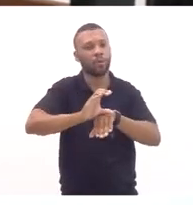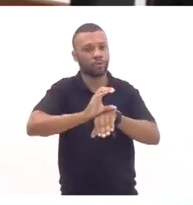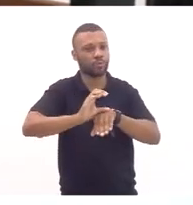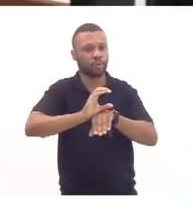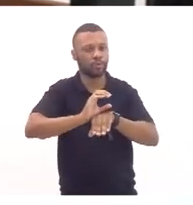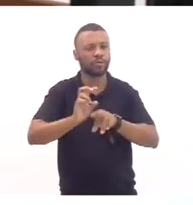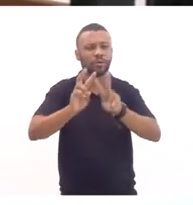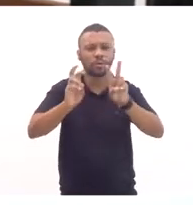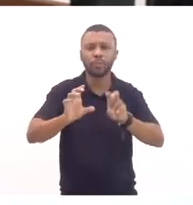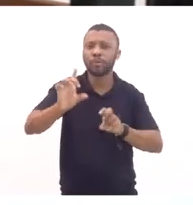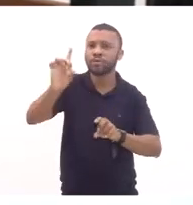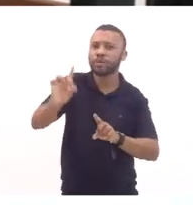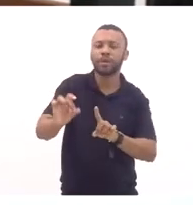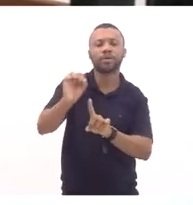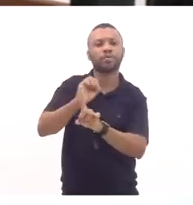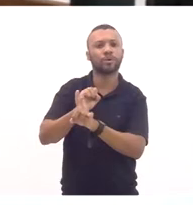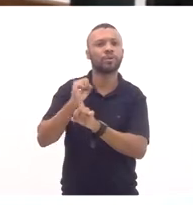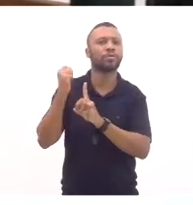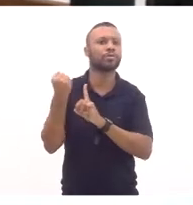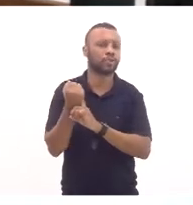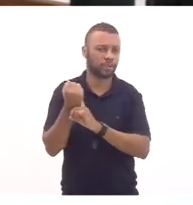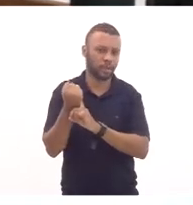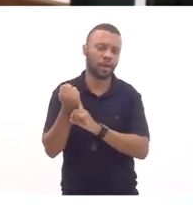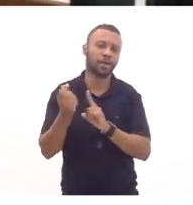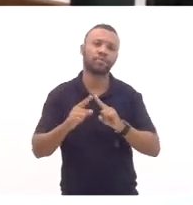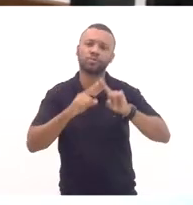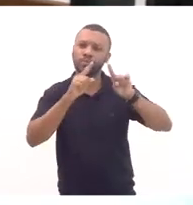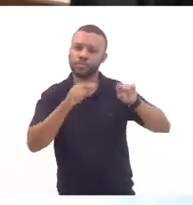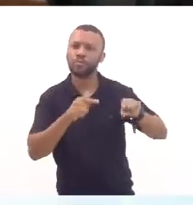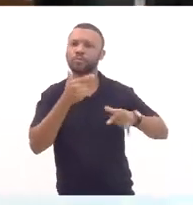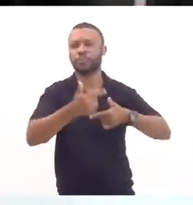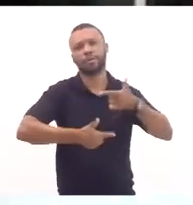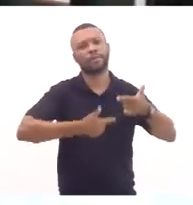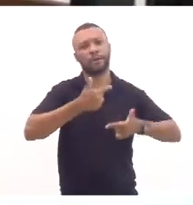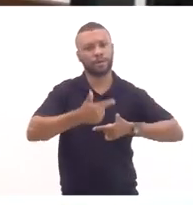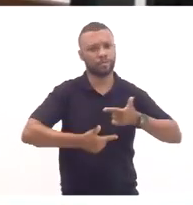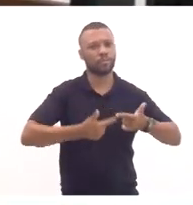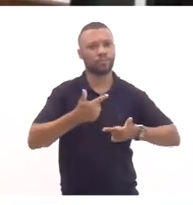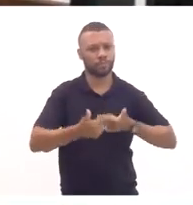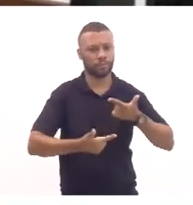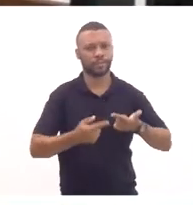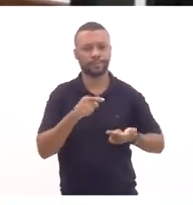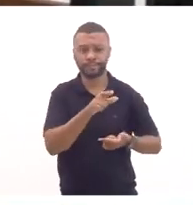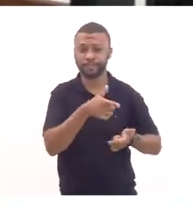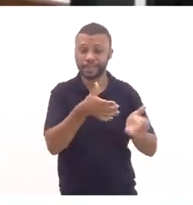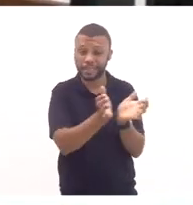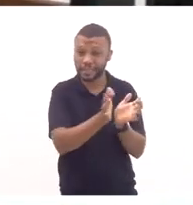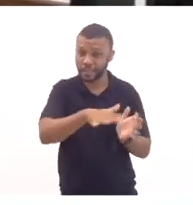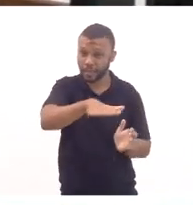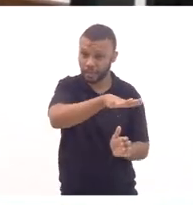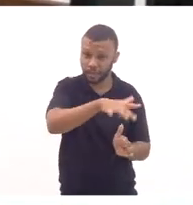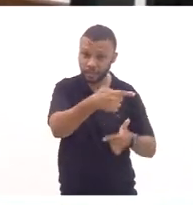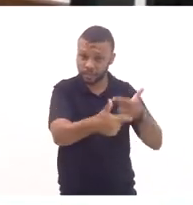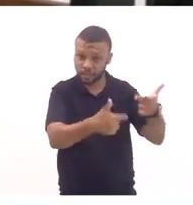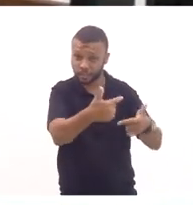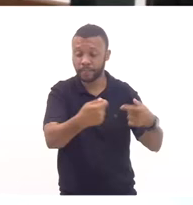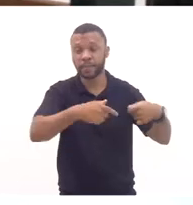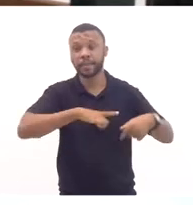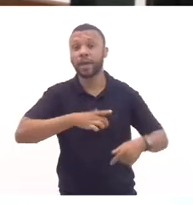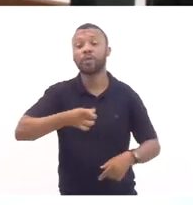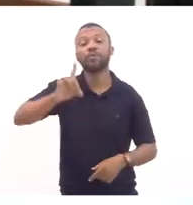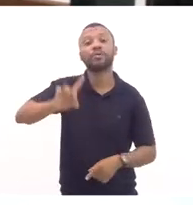direitos sociais dos trabalhadores. Os trabalhadores têm que ter, pelo menos, os